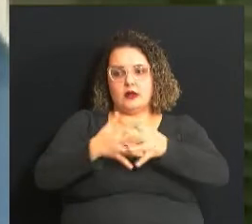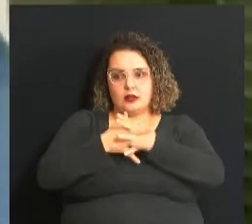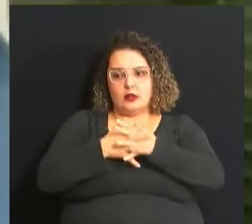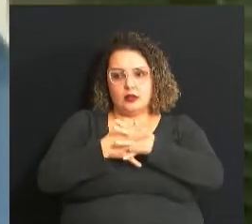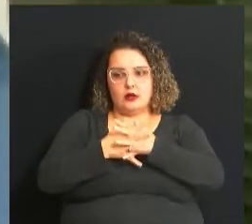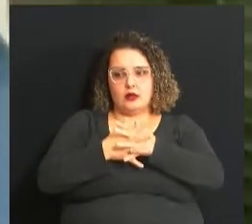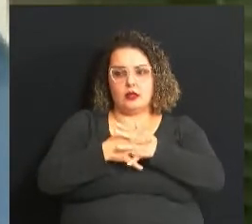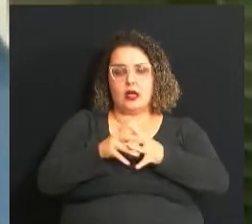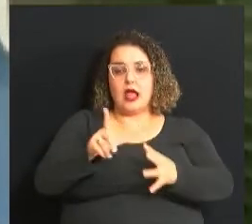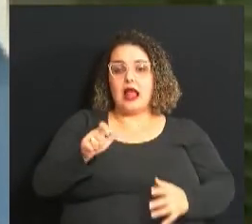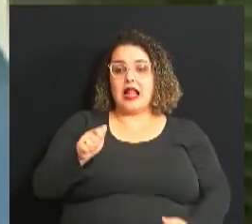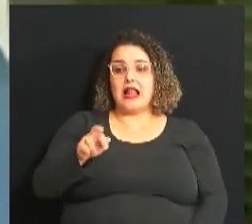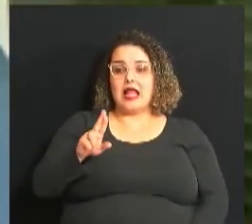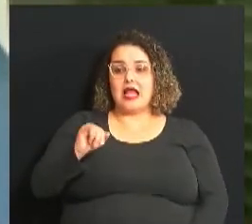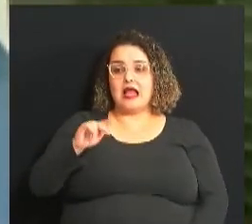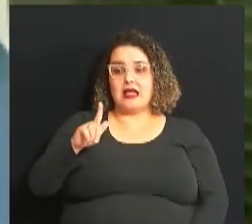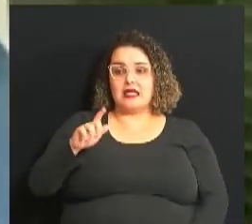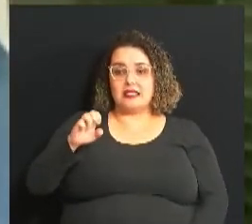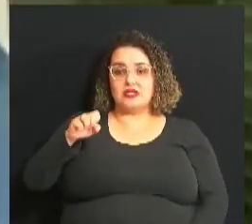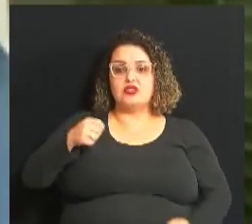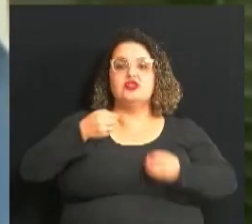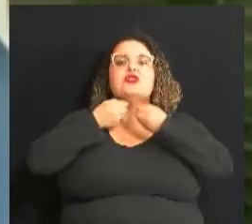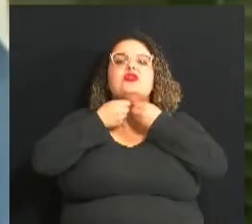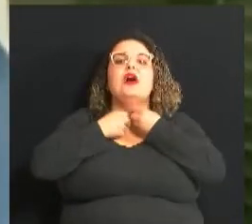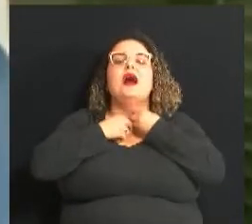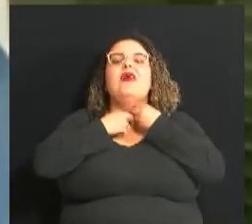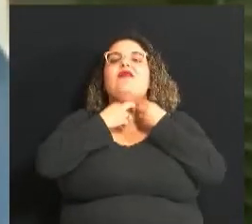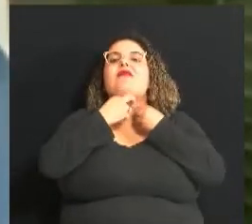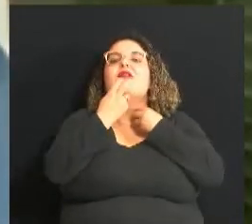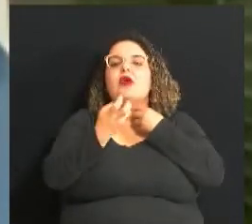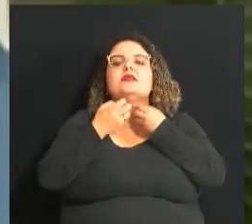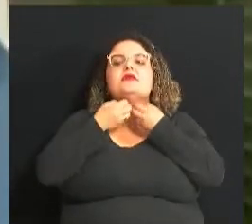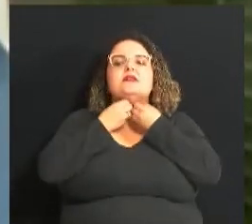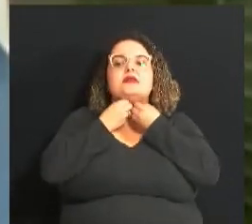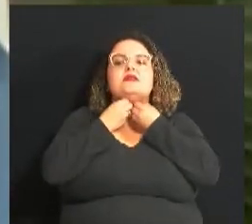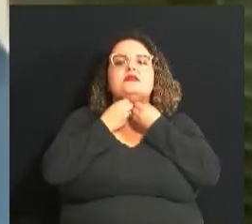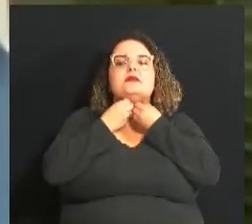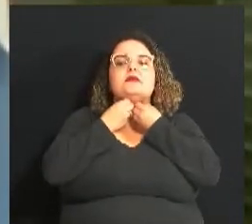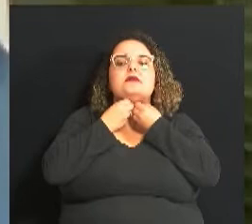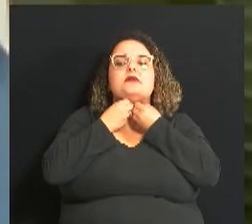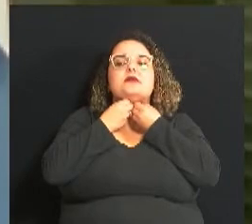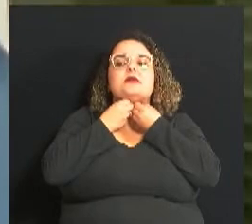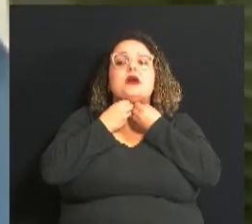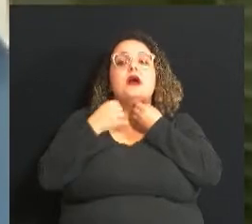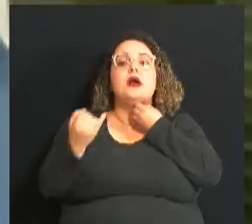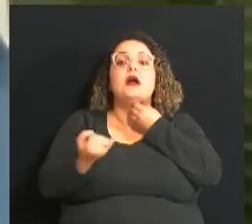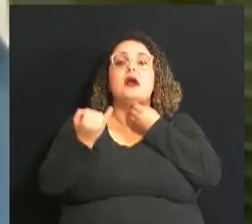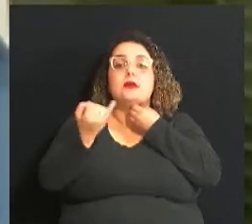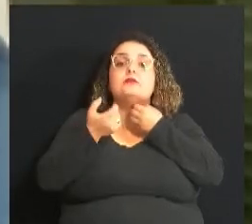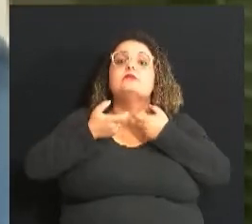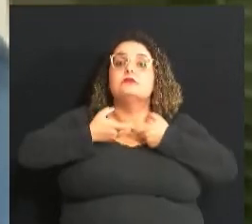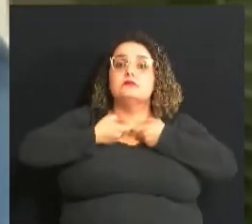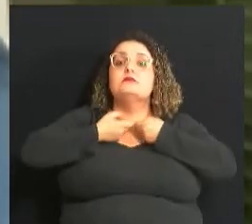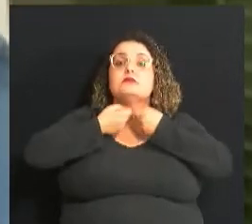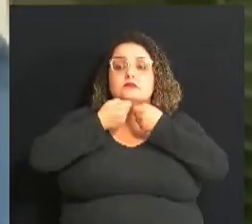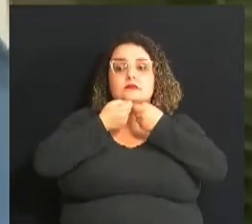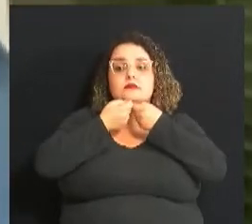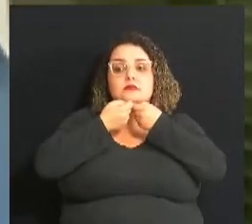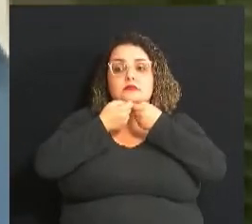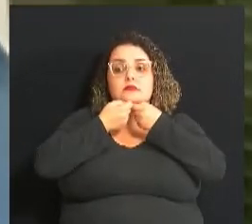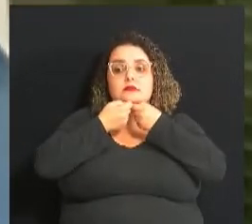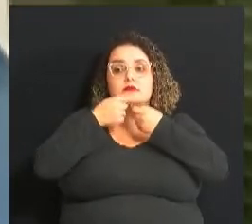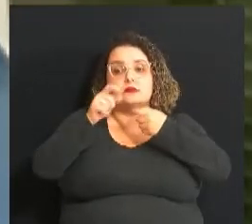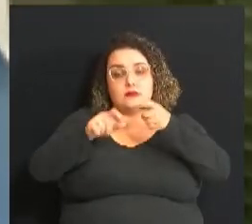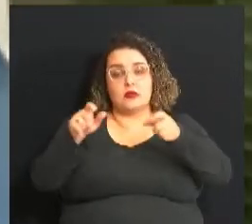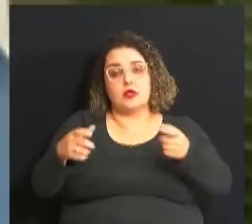a laringe, onde ficam as cordas vocais, tudo, ela é sede importante de câncer, e geralmente indivíduos que